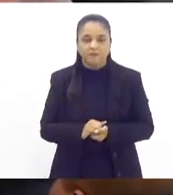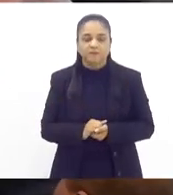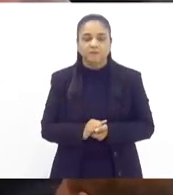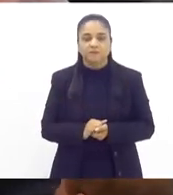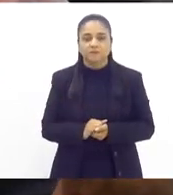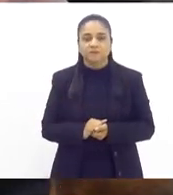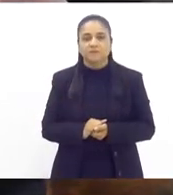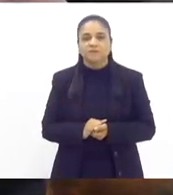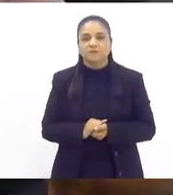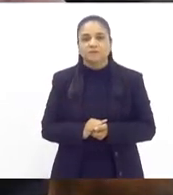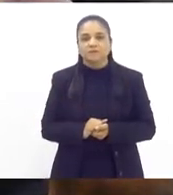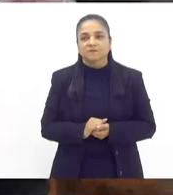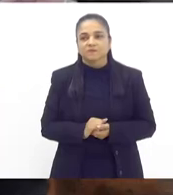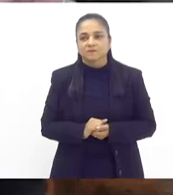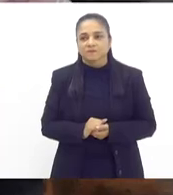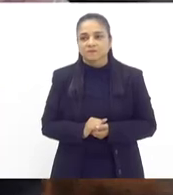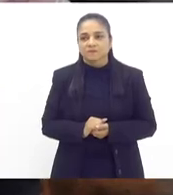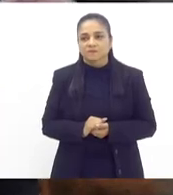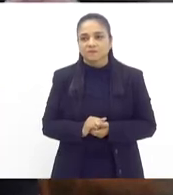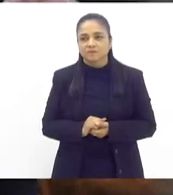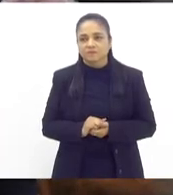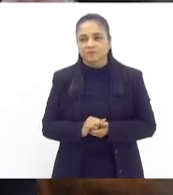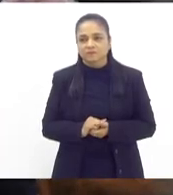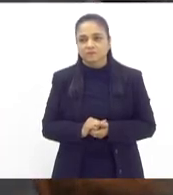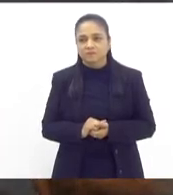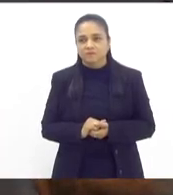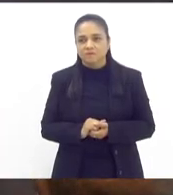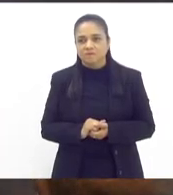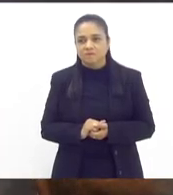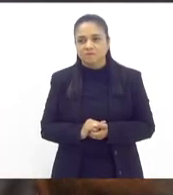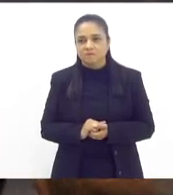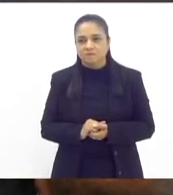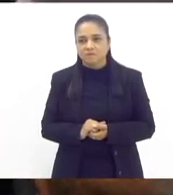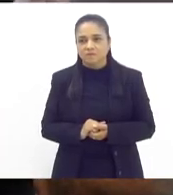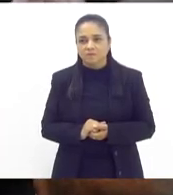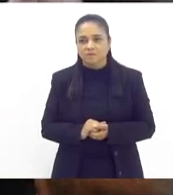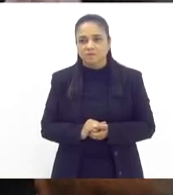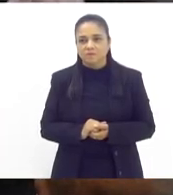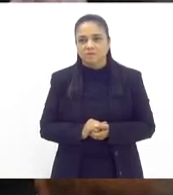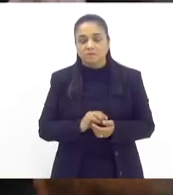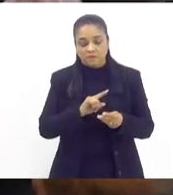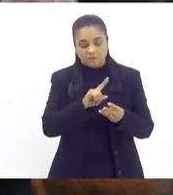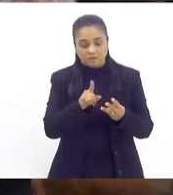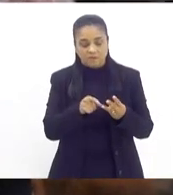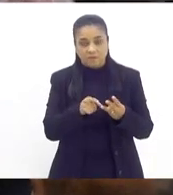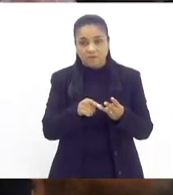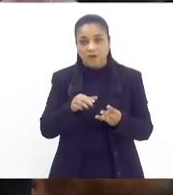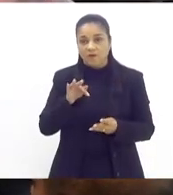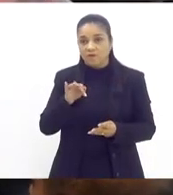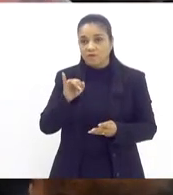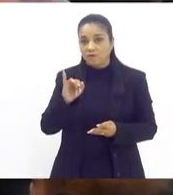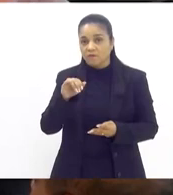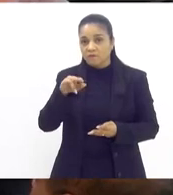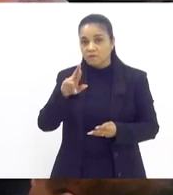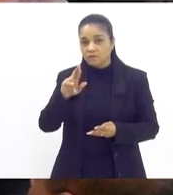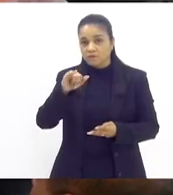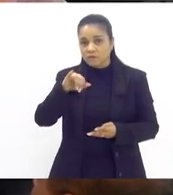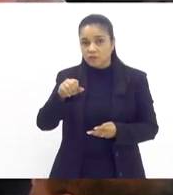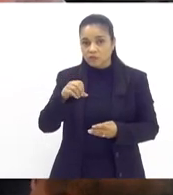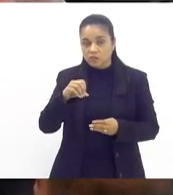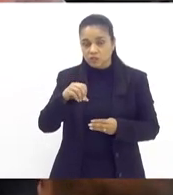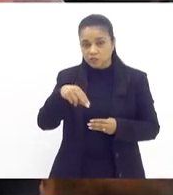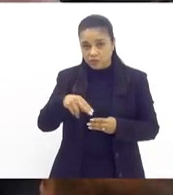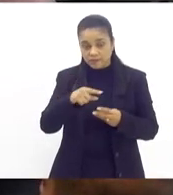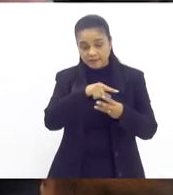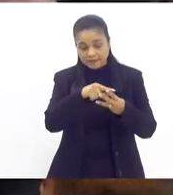Obrigado, Gladson. Bom dia, secretário. Meu nome é Rodrigo Barreto, sou da Firjan. Eu queria endereçar aqui três pontos. O primeiro